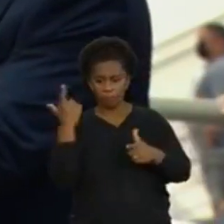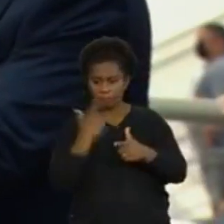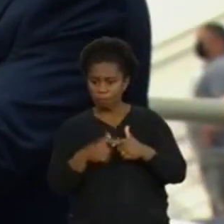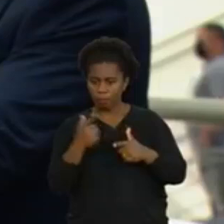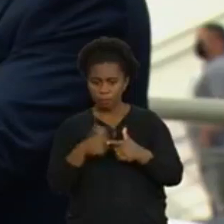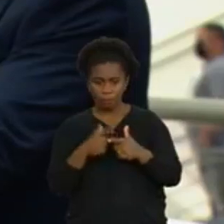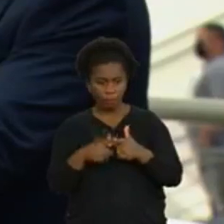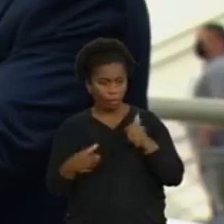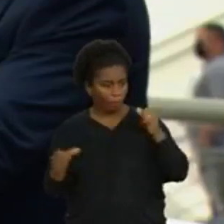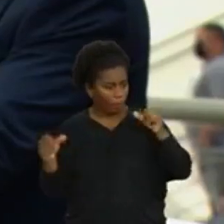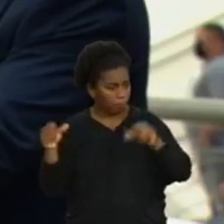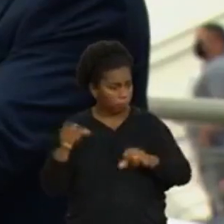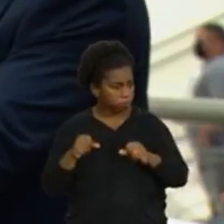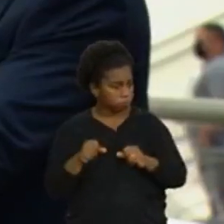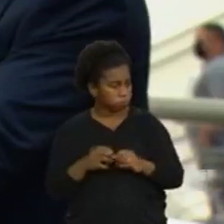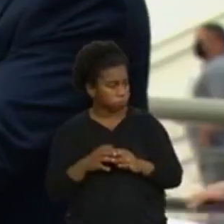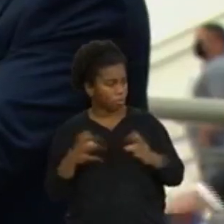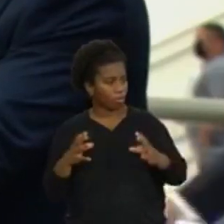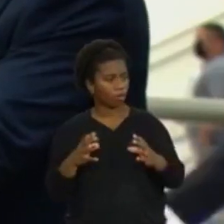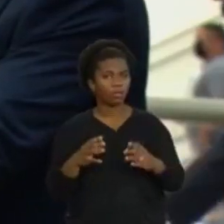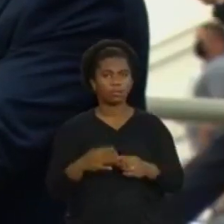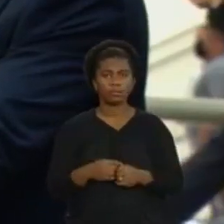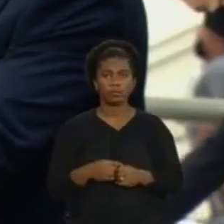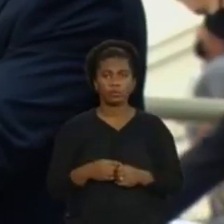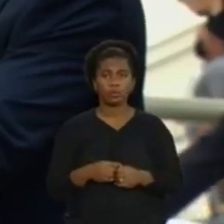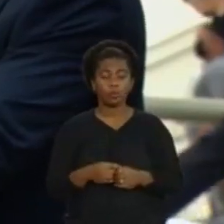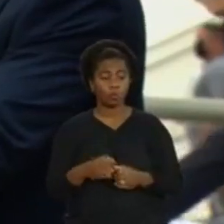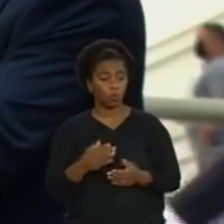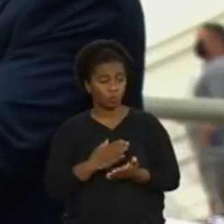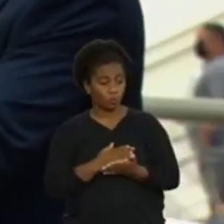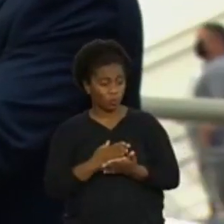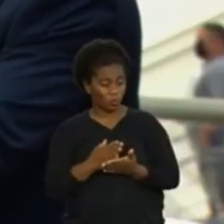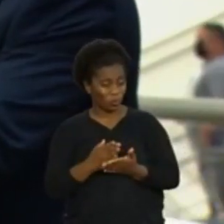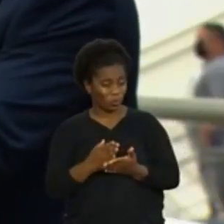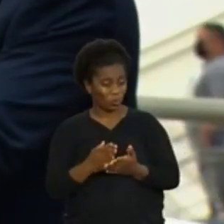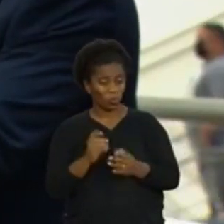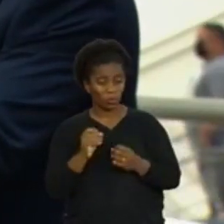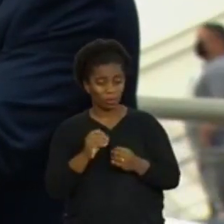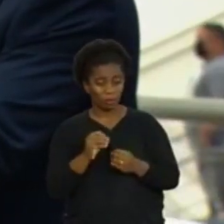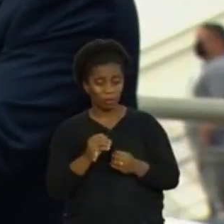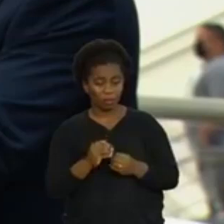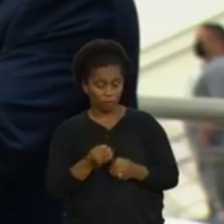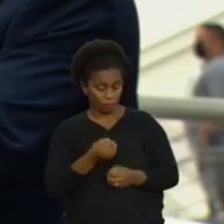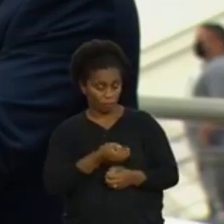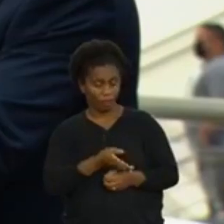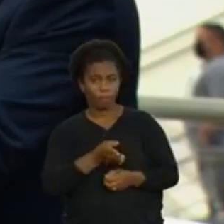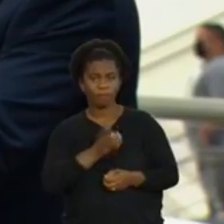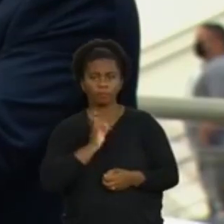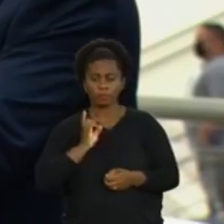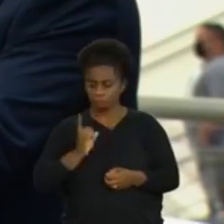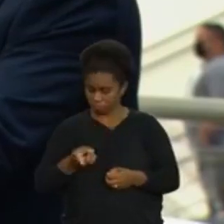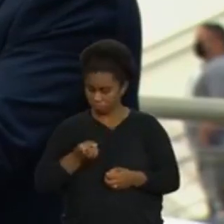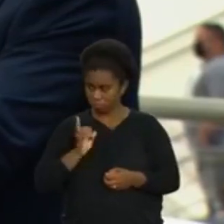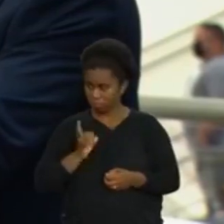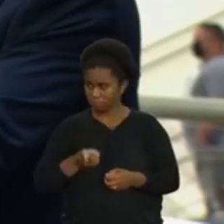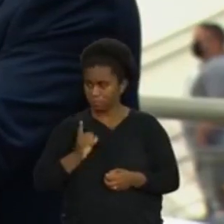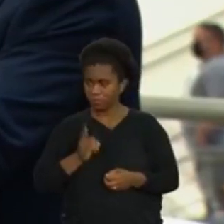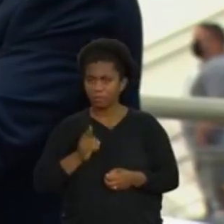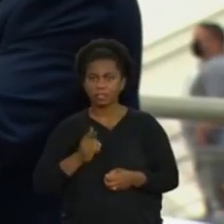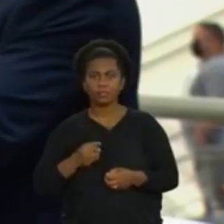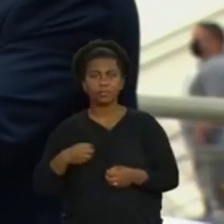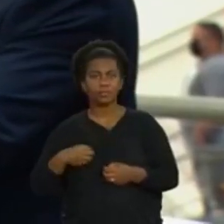mim. Apareceu no meu seio direito um nódulo enorme. E esse